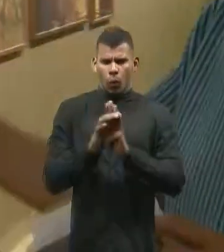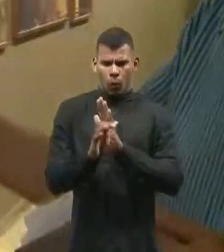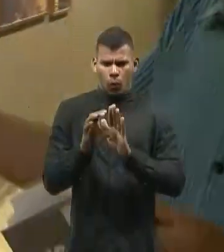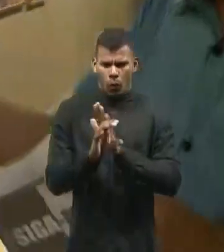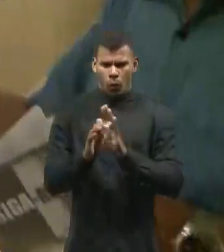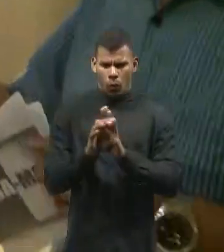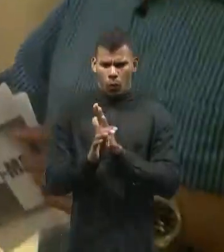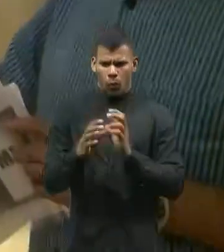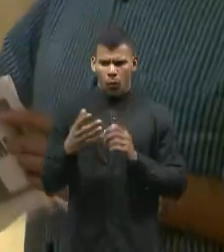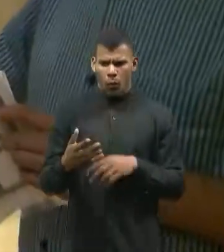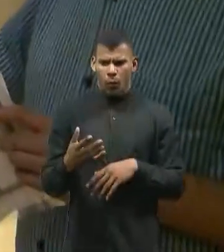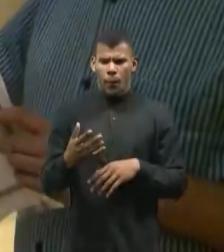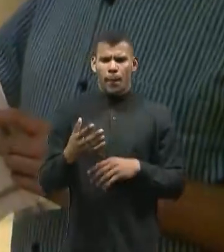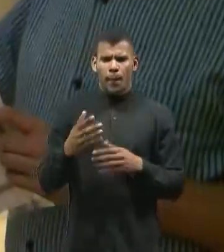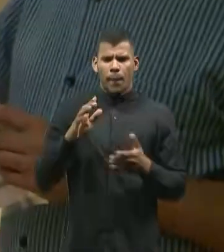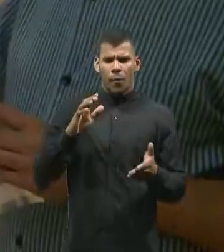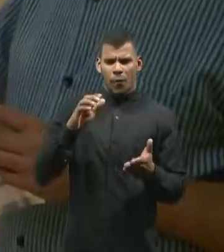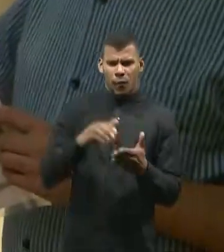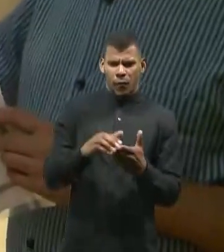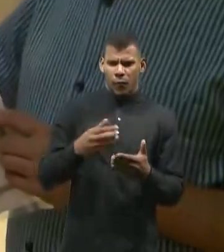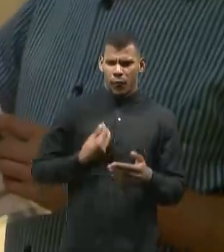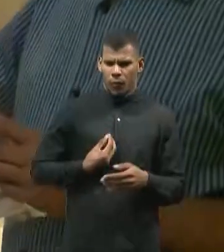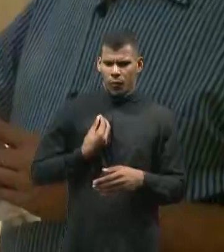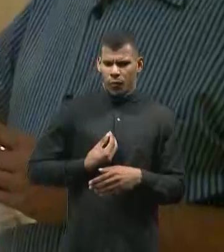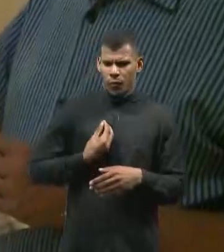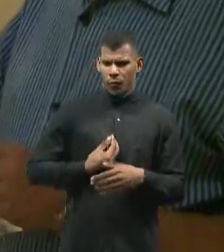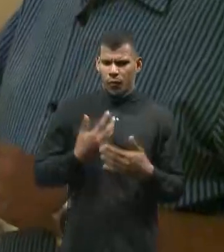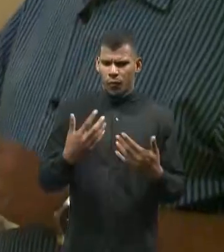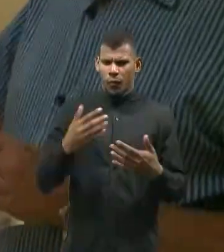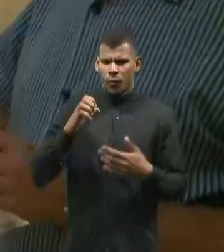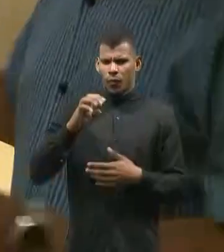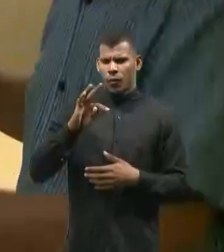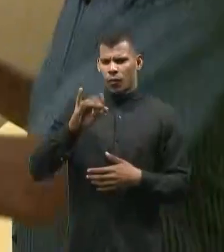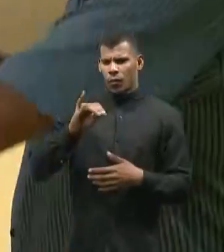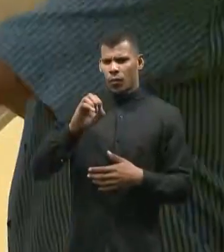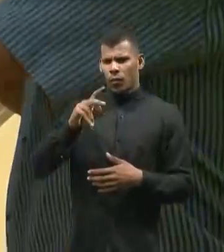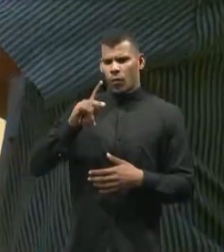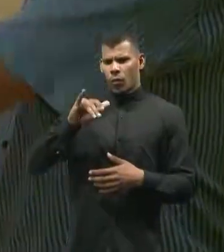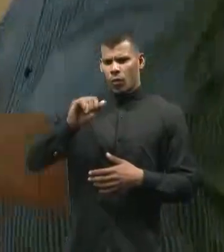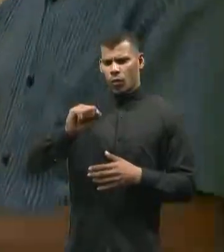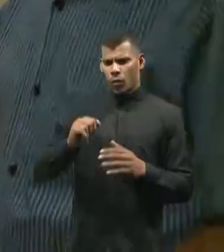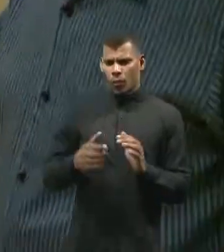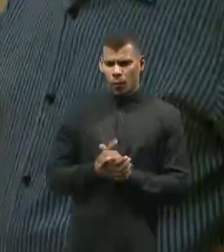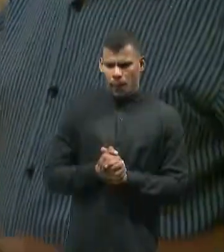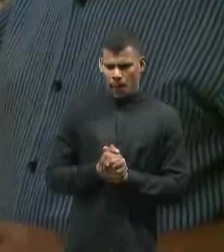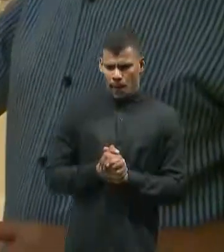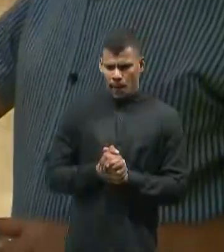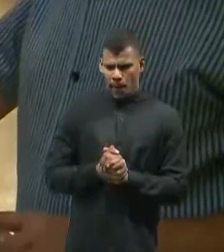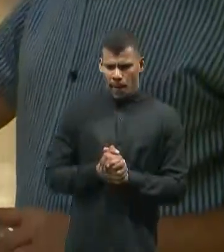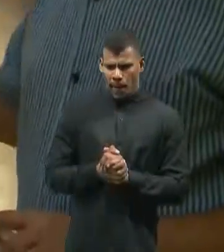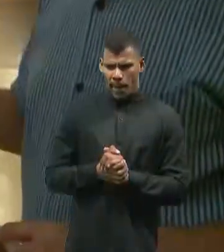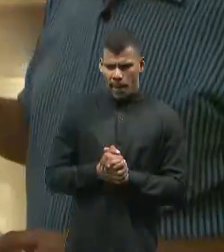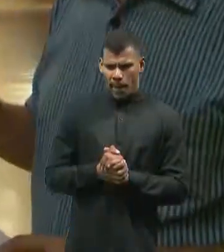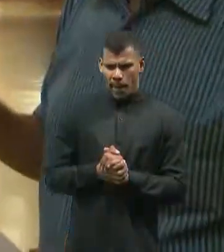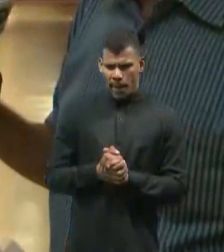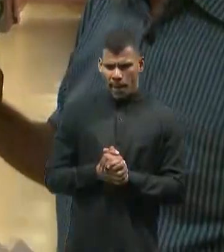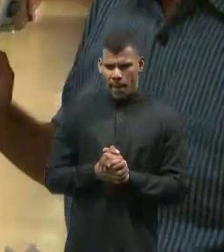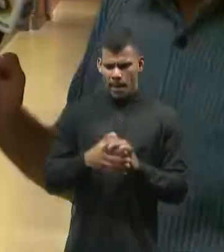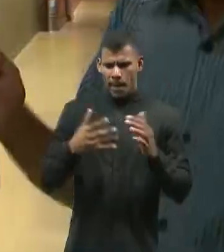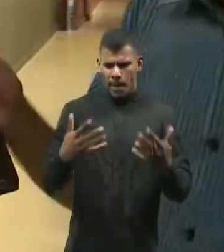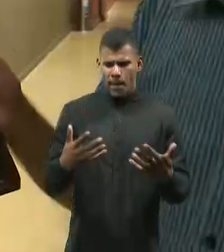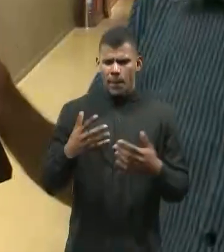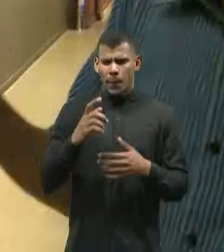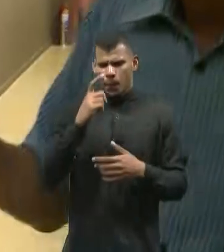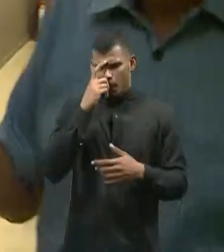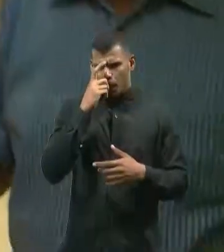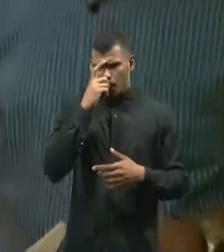desde o início da vida até o final da vida, que seria a Etiópia. Que é aqui onde nós estamos? É, não, aqui é um pouco da Índia. Um pouco da Índia